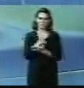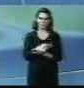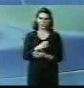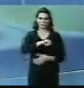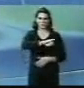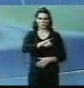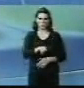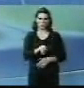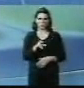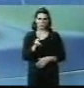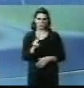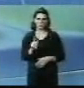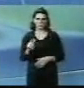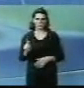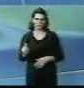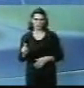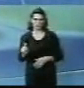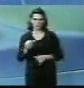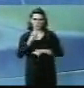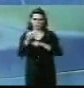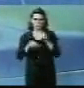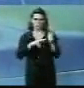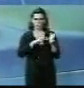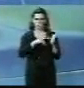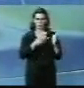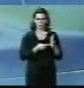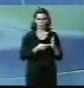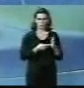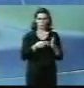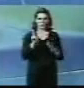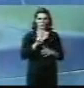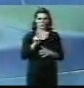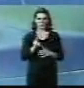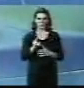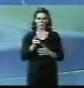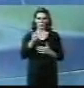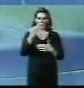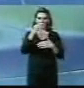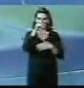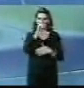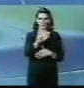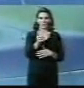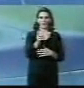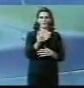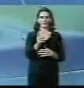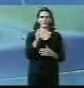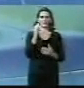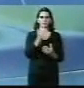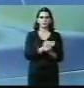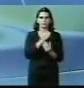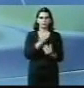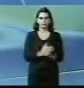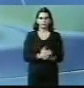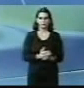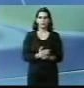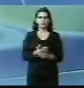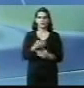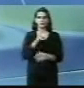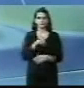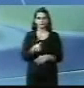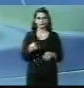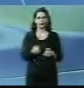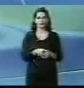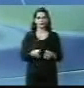era permitido. Então eu renomeava, enviava o arquivo, chegava lá, a pessoa só renomeava novamente para a extensão exe